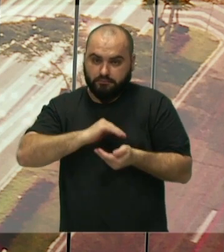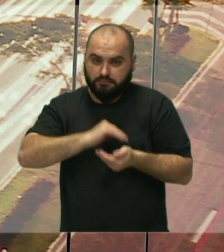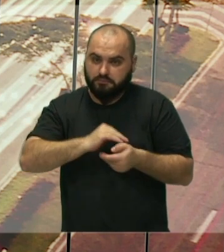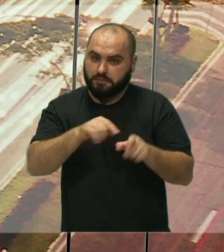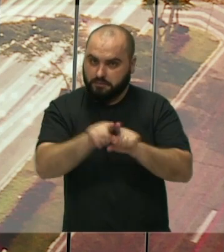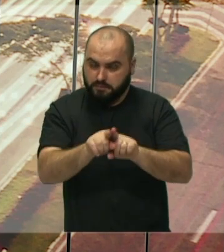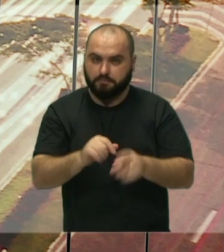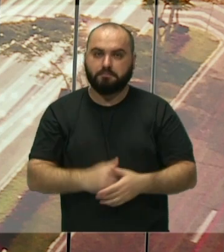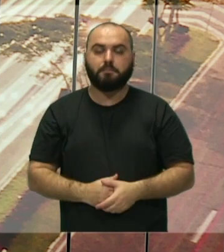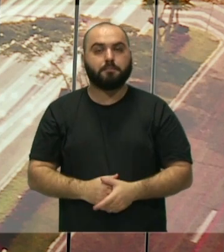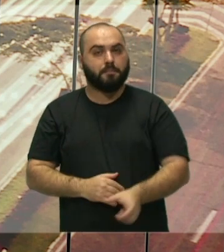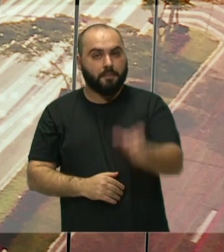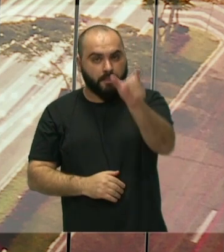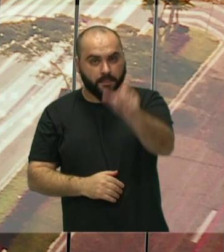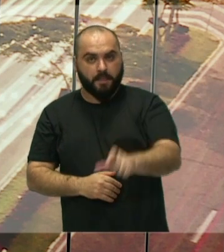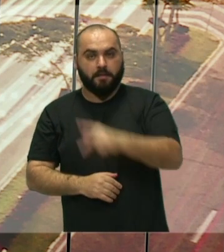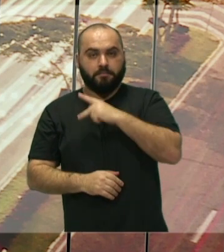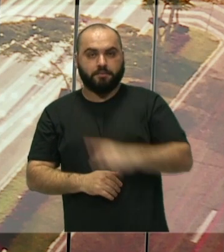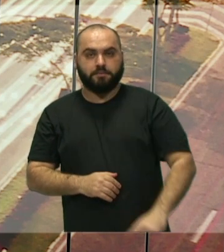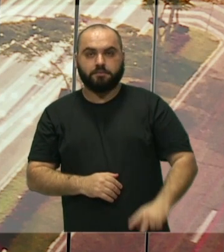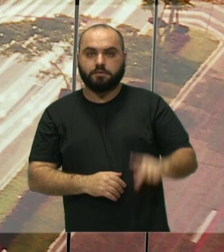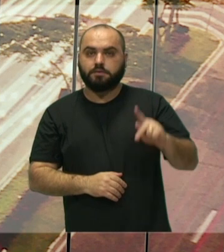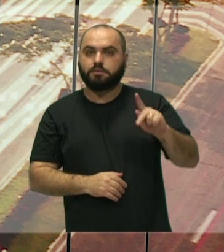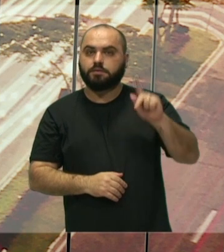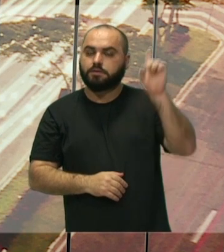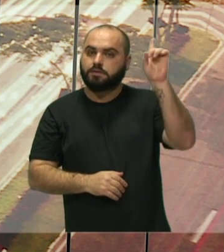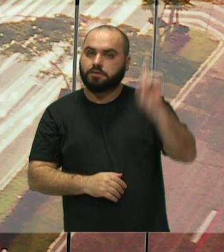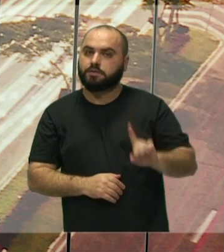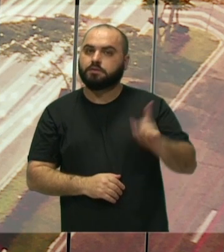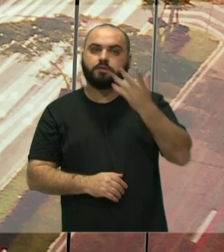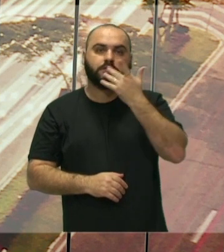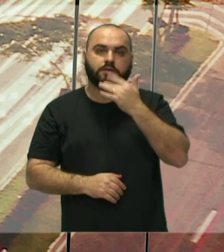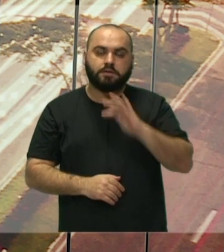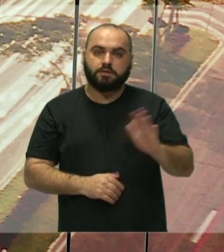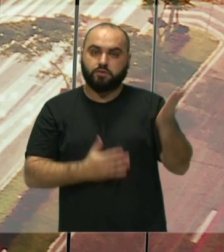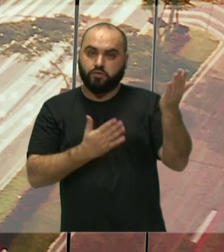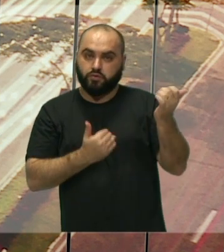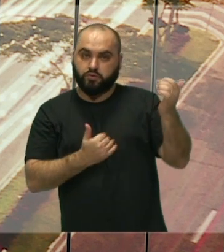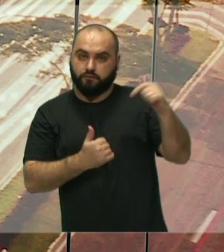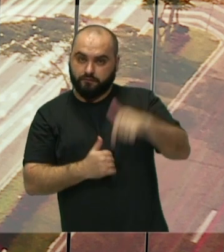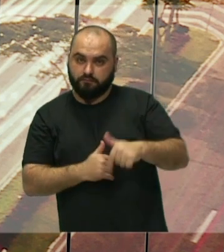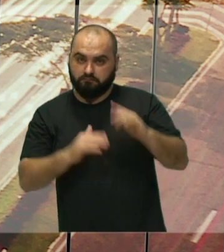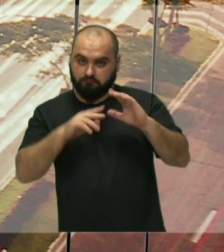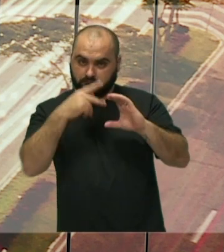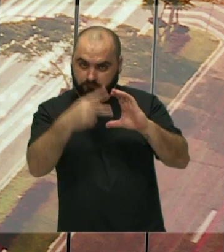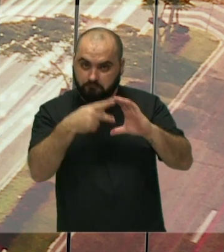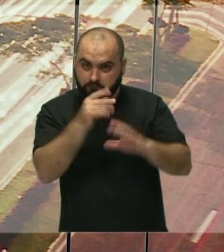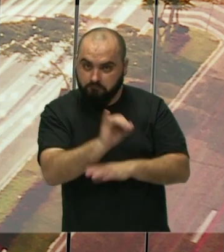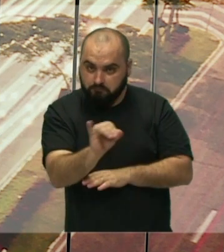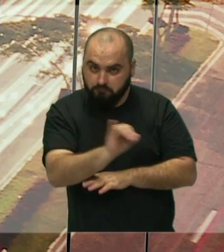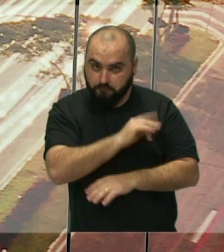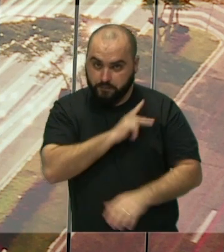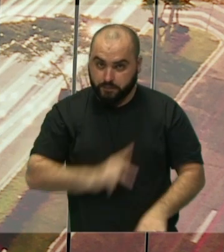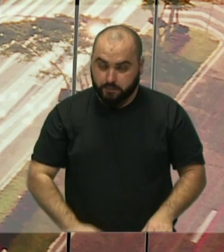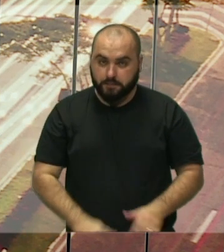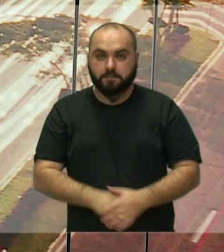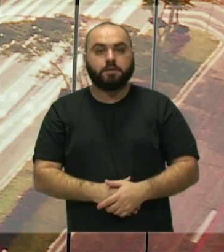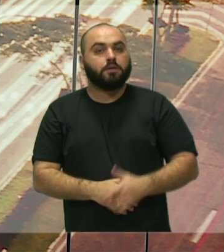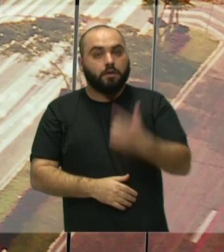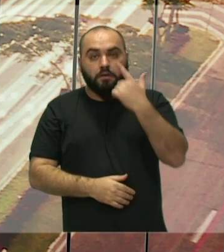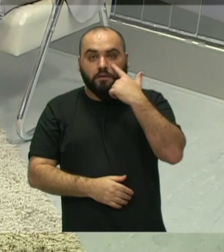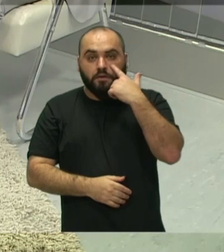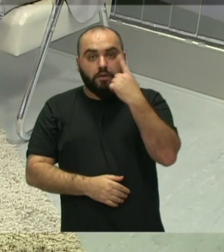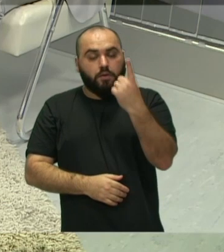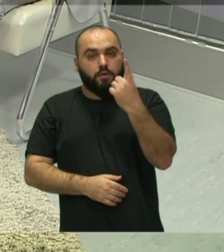senhor também é o presidente da Comissão de Direitos da Criança, do Adolescente e da Juventude aqui da casa. E o senhor acompanhou